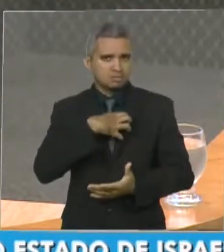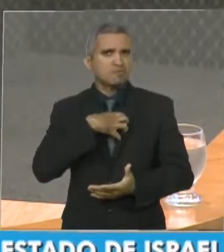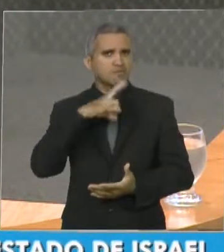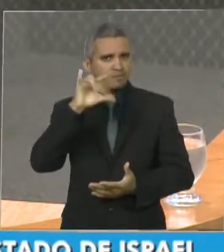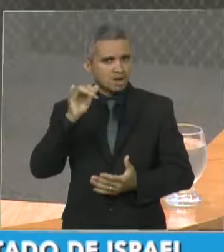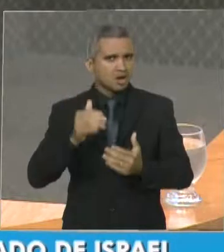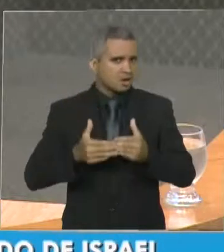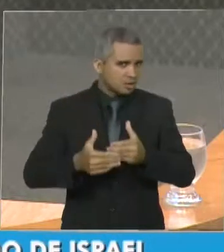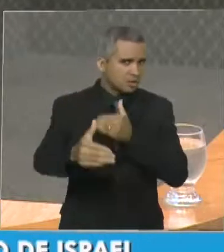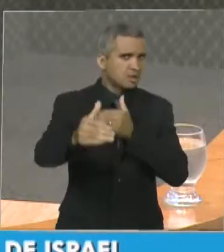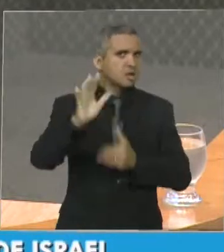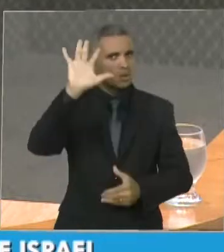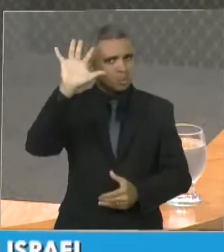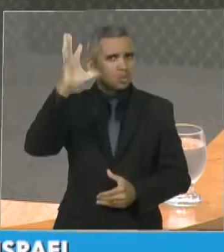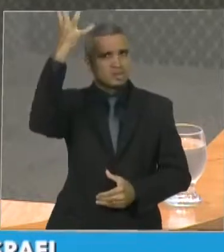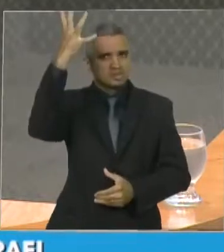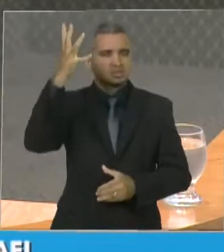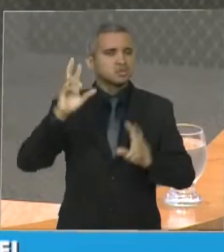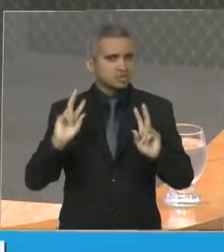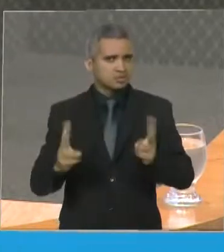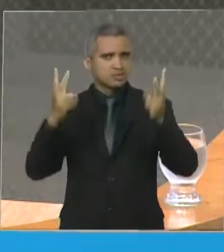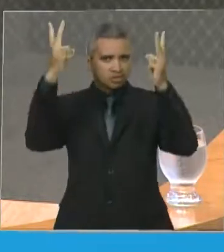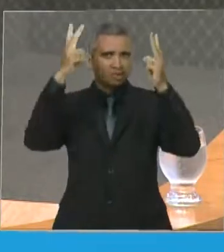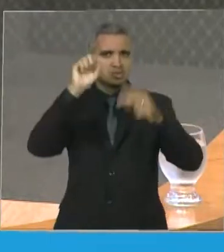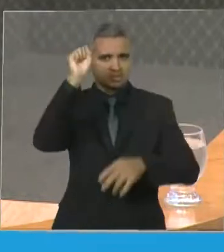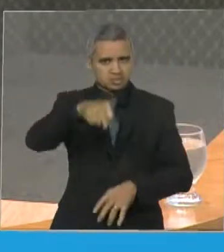podemos contemplar essa grande vitória.